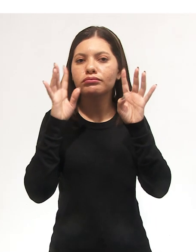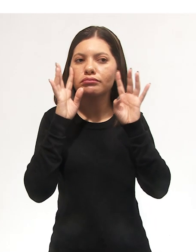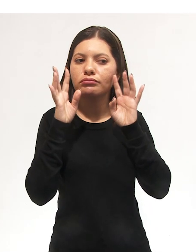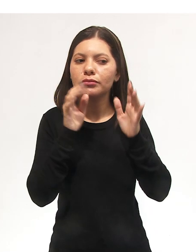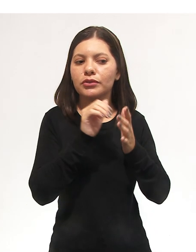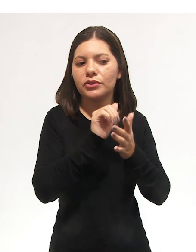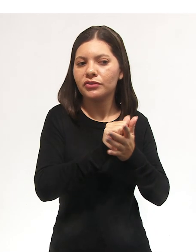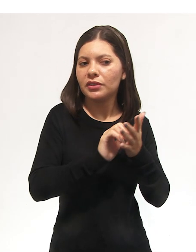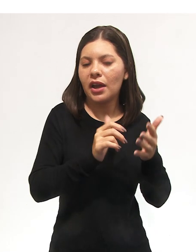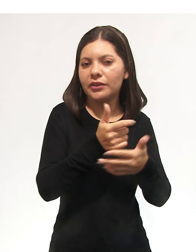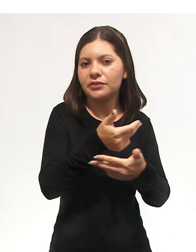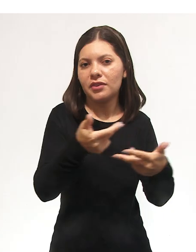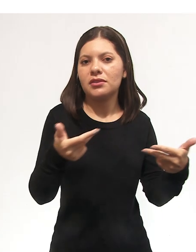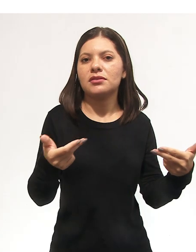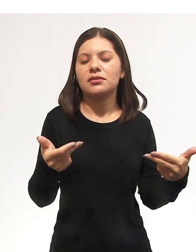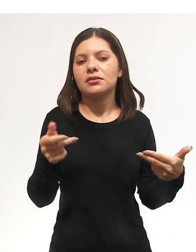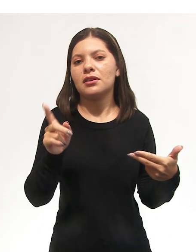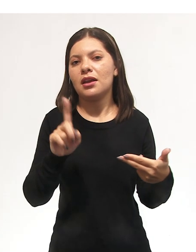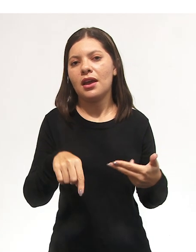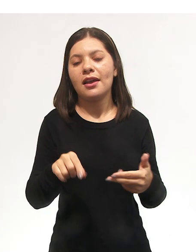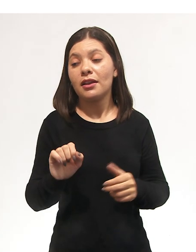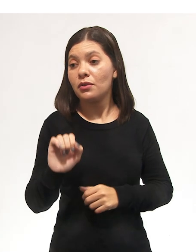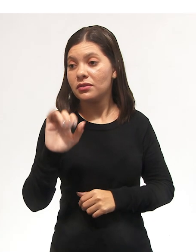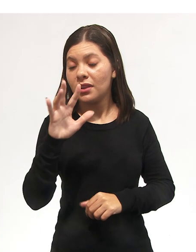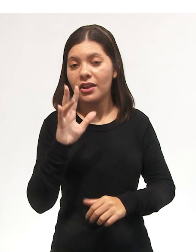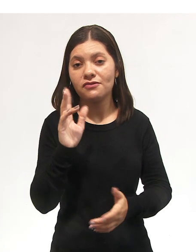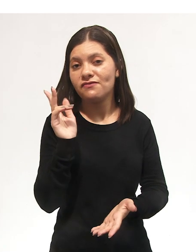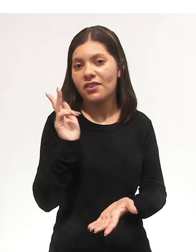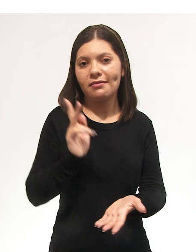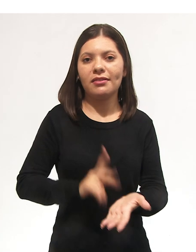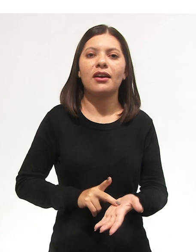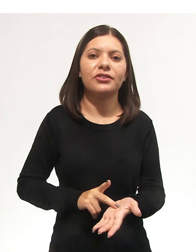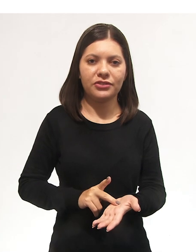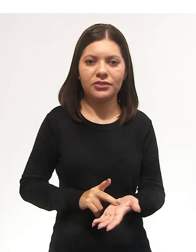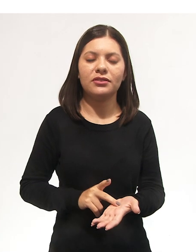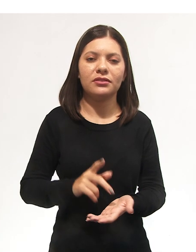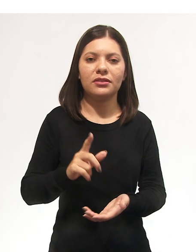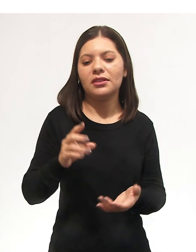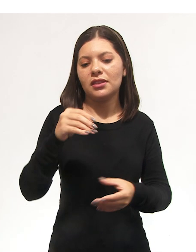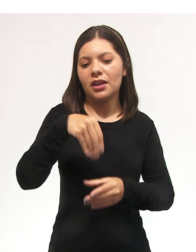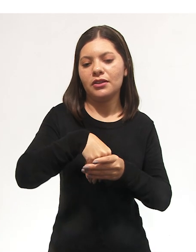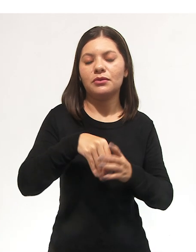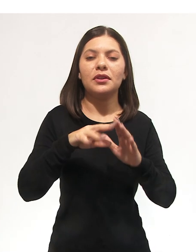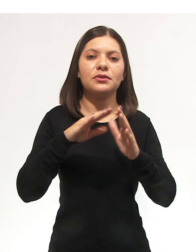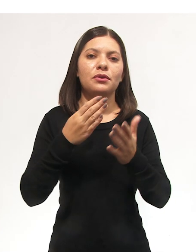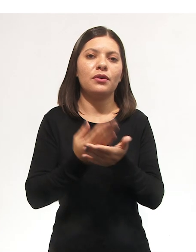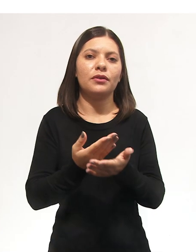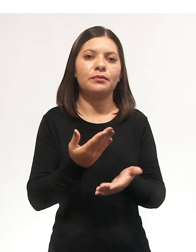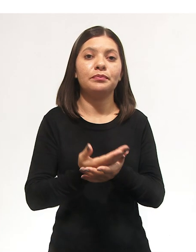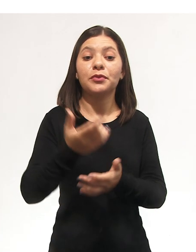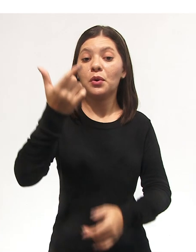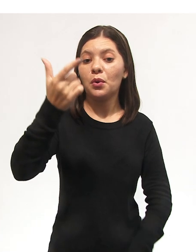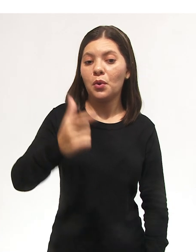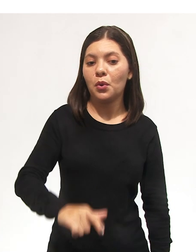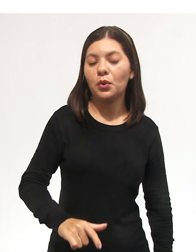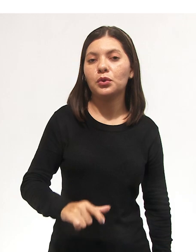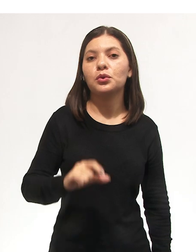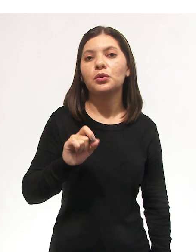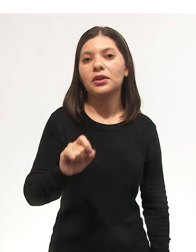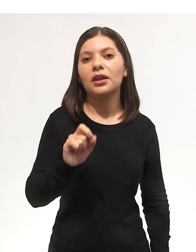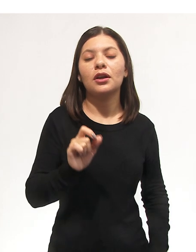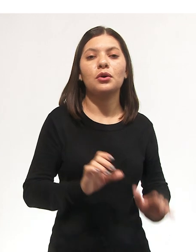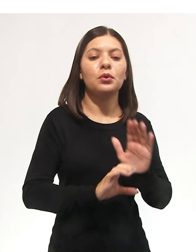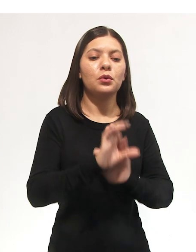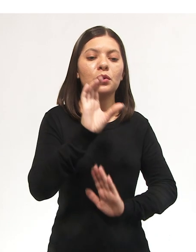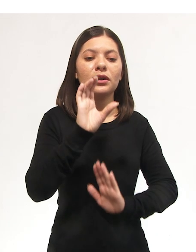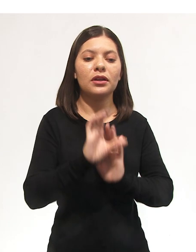tarefas acadêmicas. Esse é o currículo em ação, é aquele que acontece de fato na sala de aula. E a gente tem uma dimensão do currículo, que